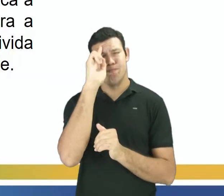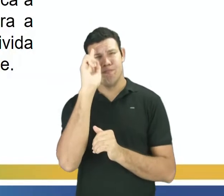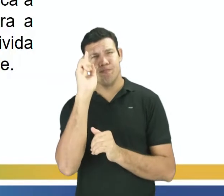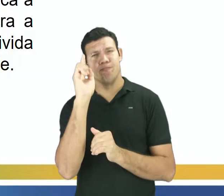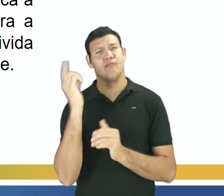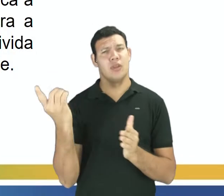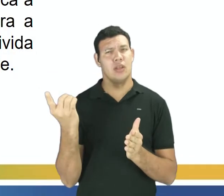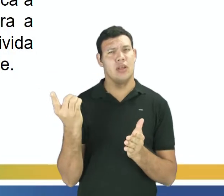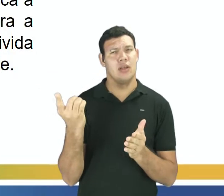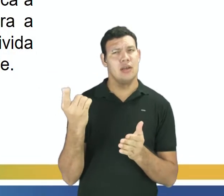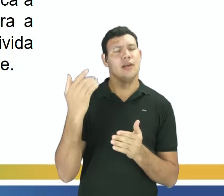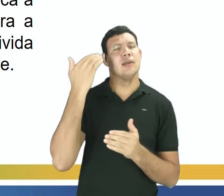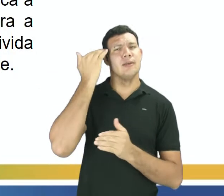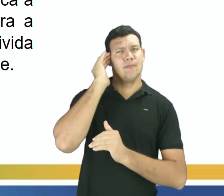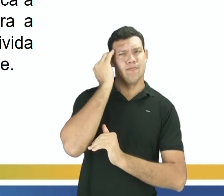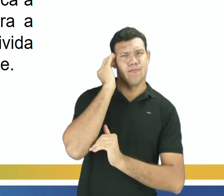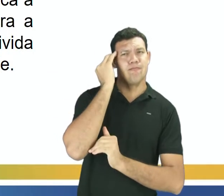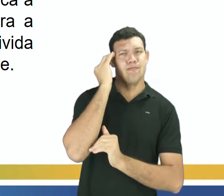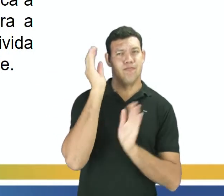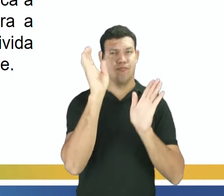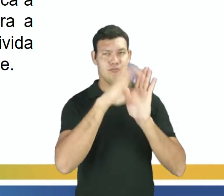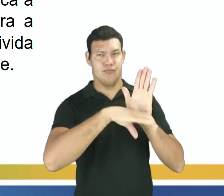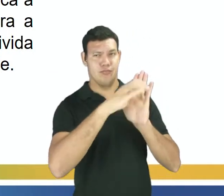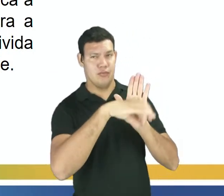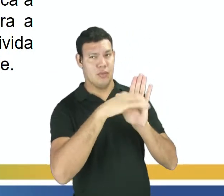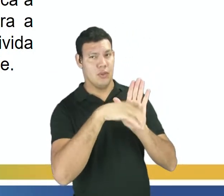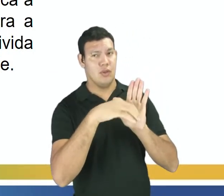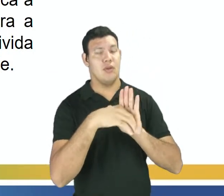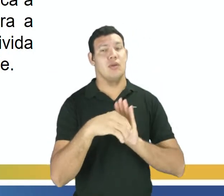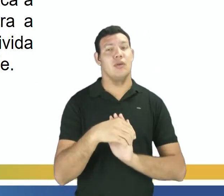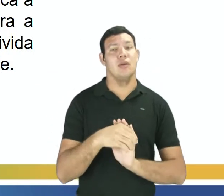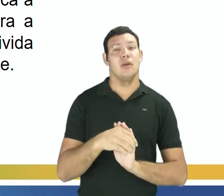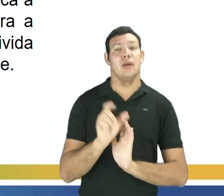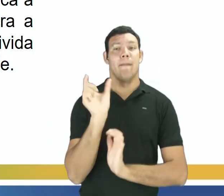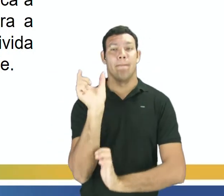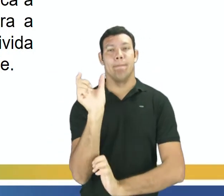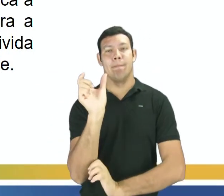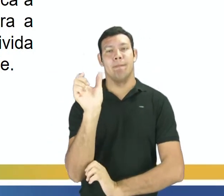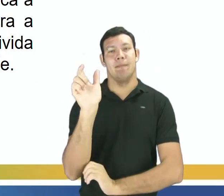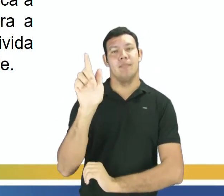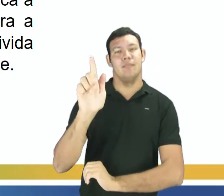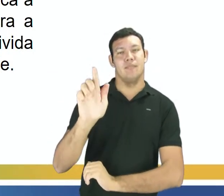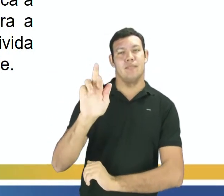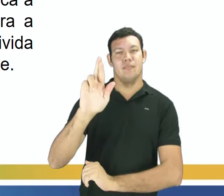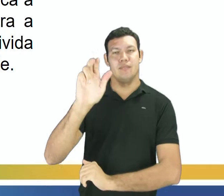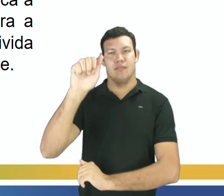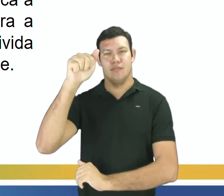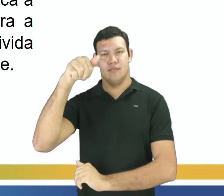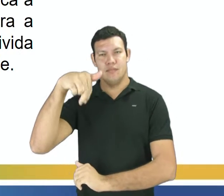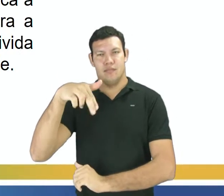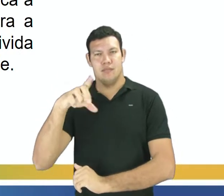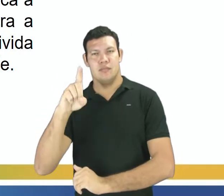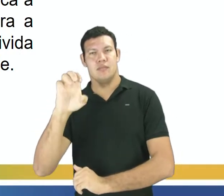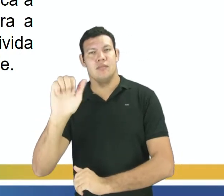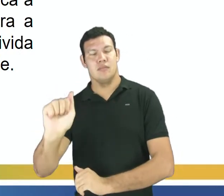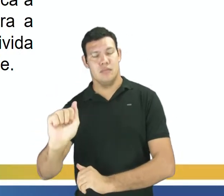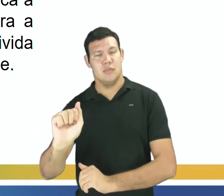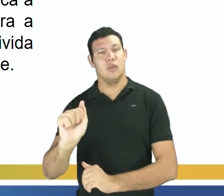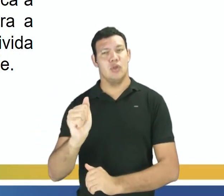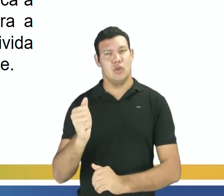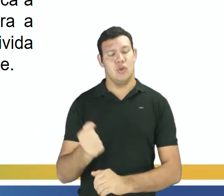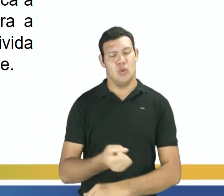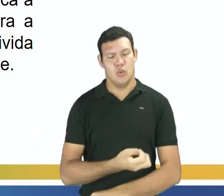você compreenda a definição de grandeza, certo? Definimos por grandeza tudo aquilo que pode ser contado